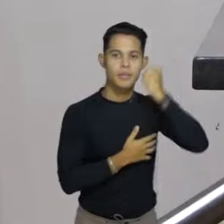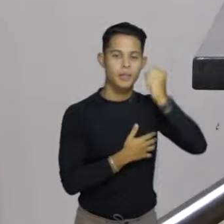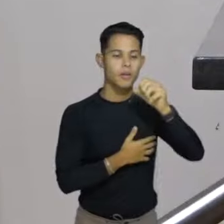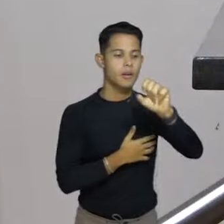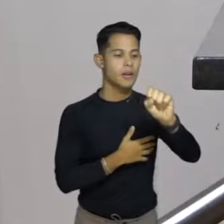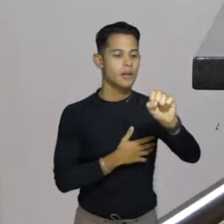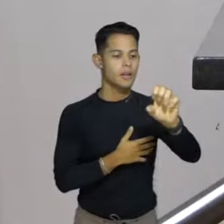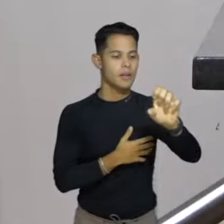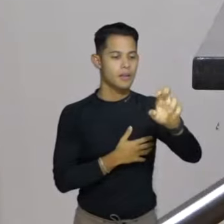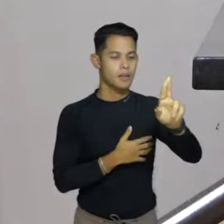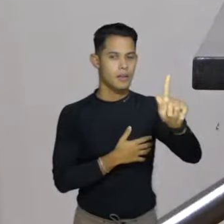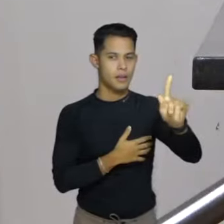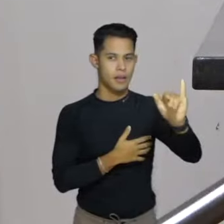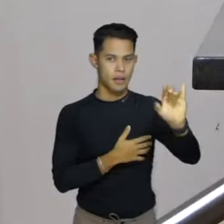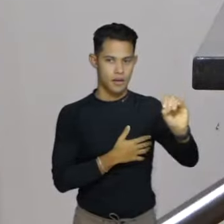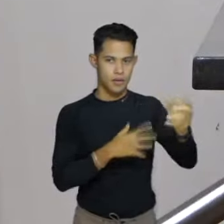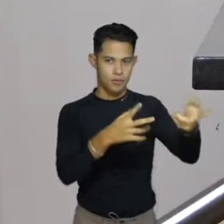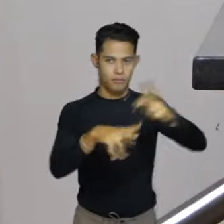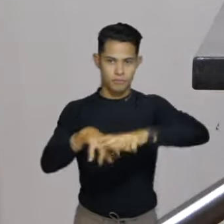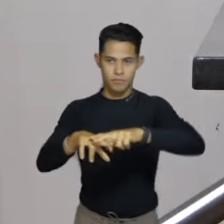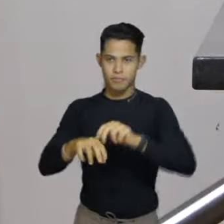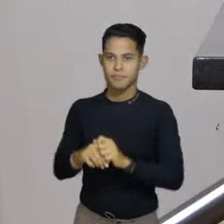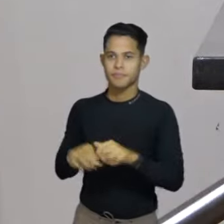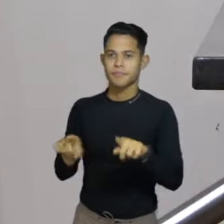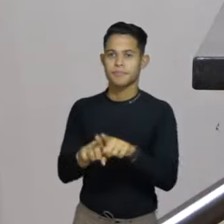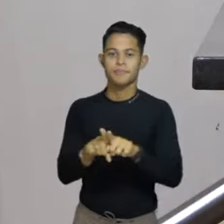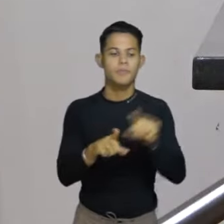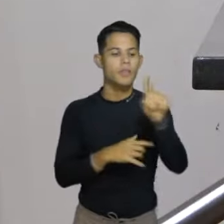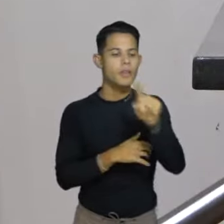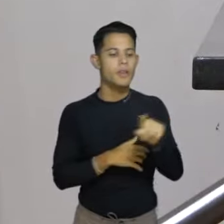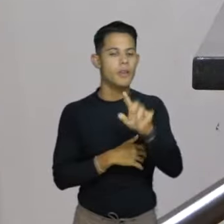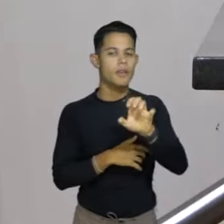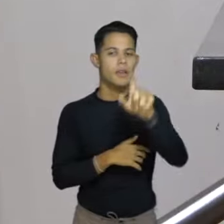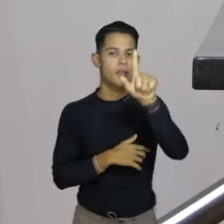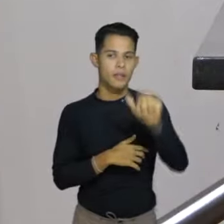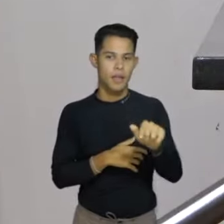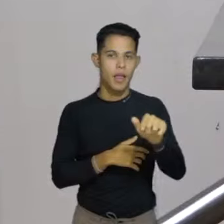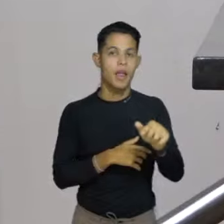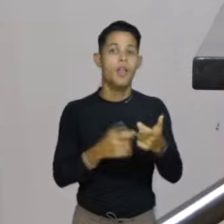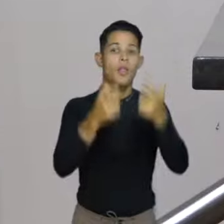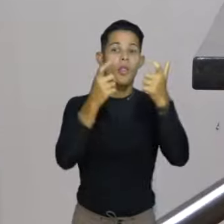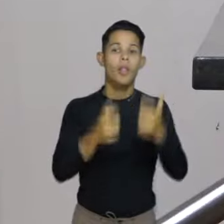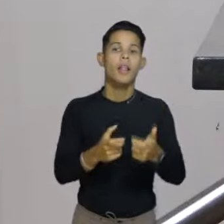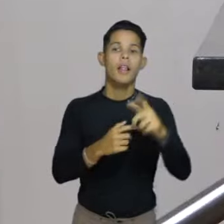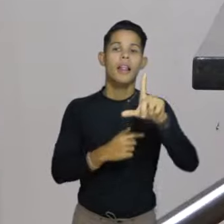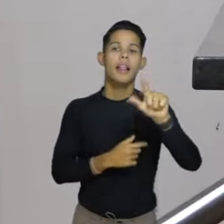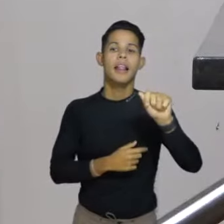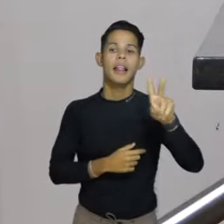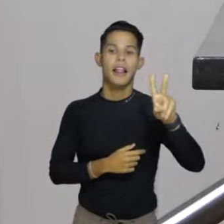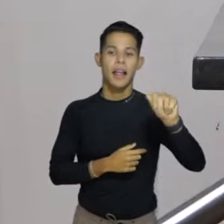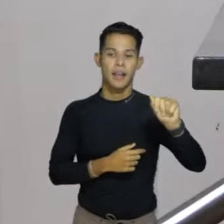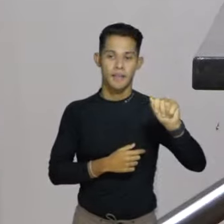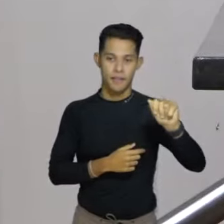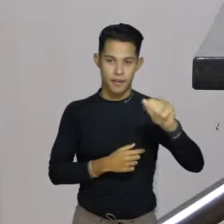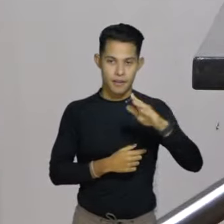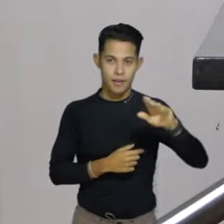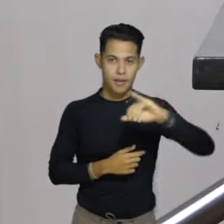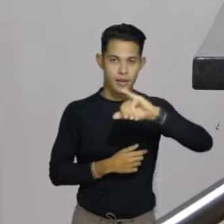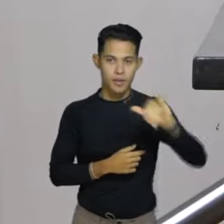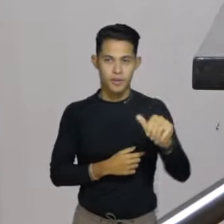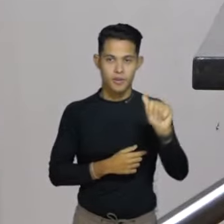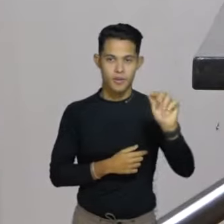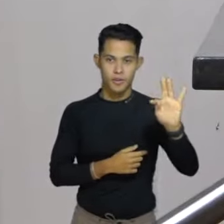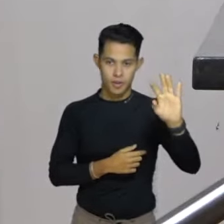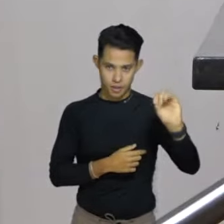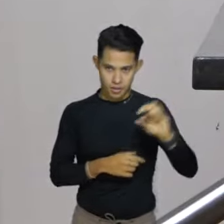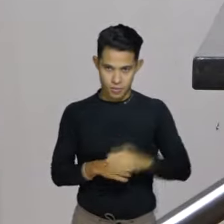Zé Dirceu pivô de escândalo do mensalão tem condenação na lava-jato anulada E aí para finalizar o dia